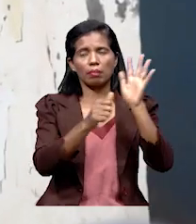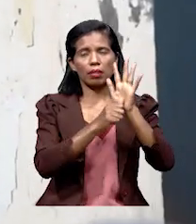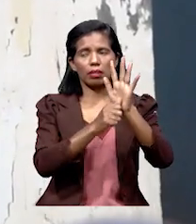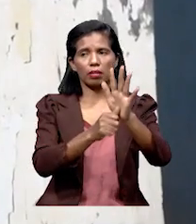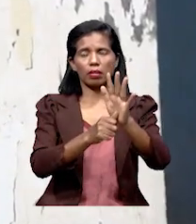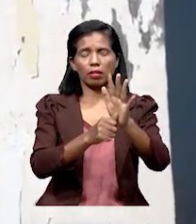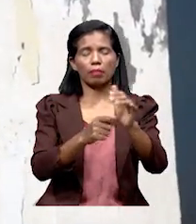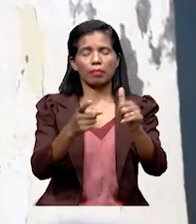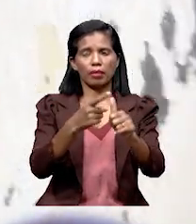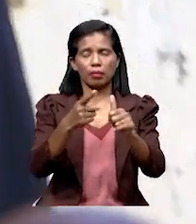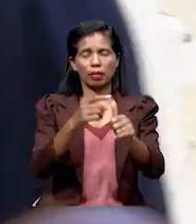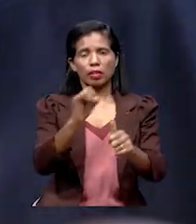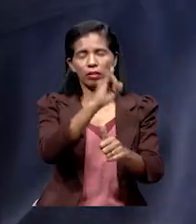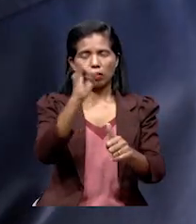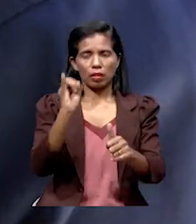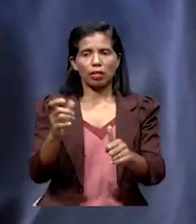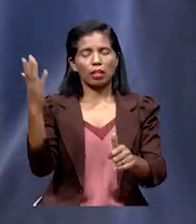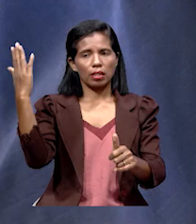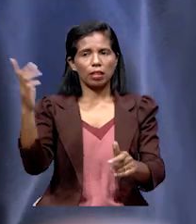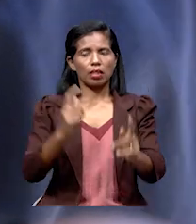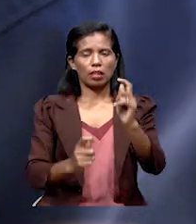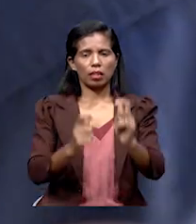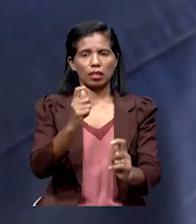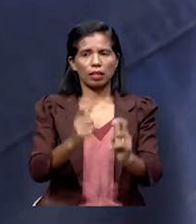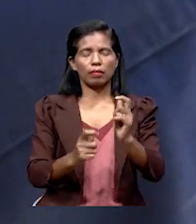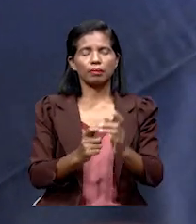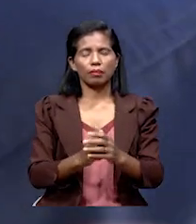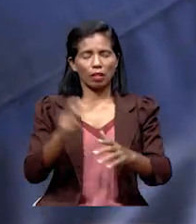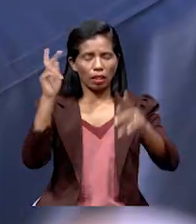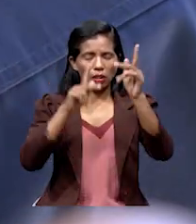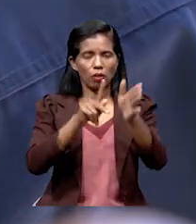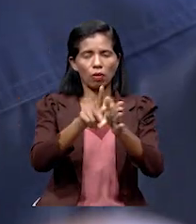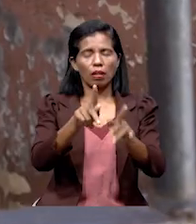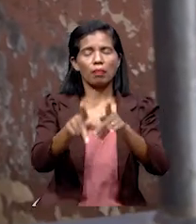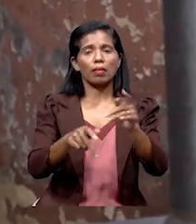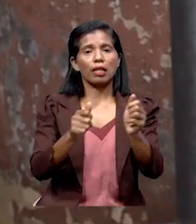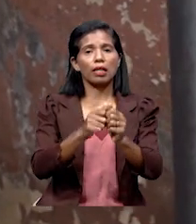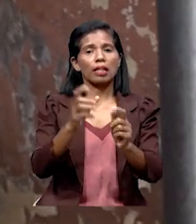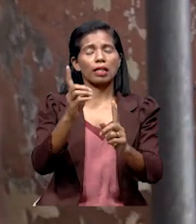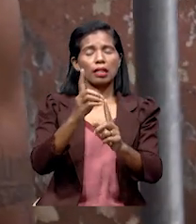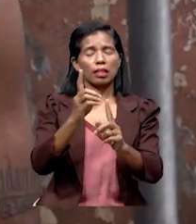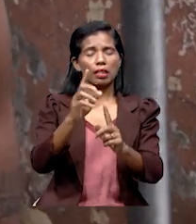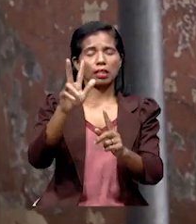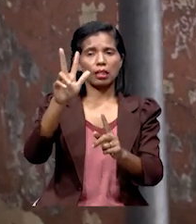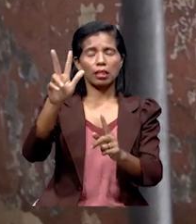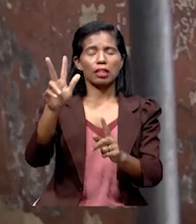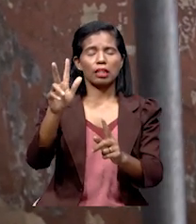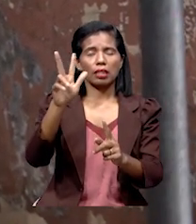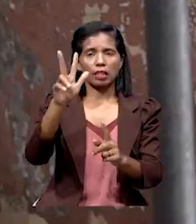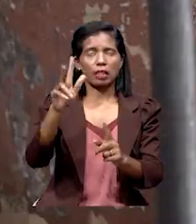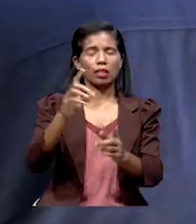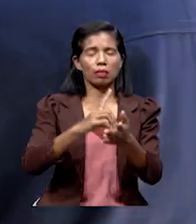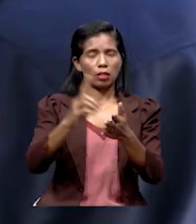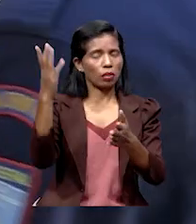primeiro interrogatório e a Tribunal Distrital de Lim. Caso homicídio ne acontece a loran terça semana Cotuc e a aldeia São José,